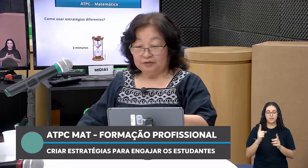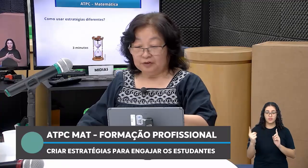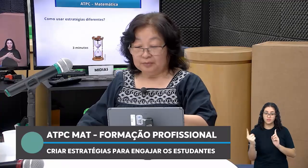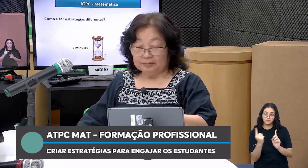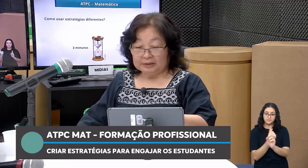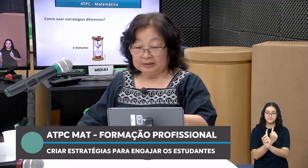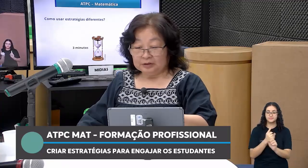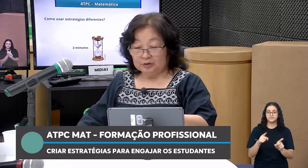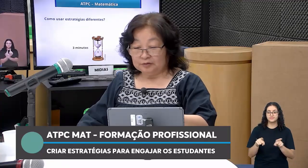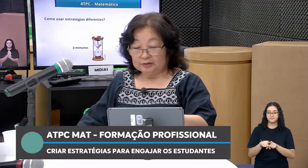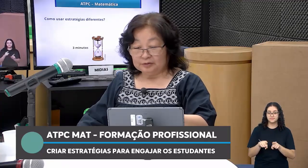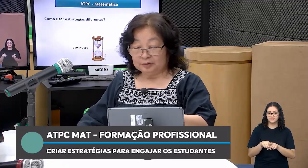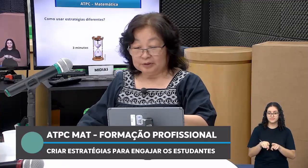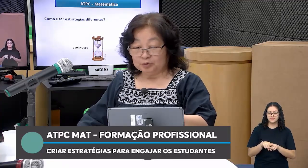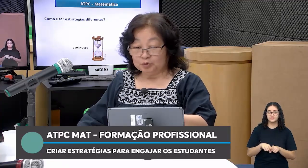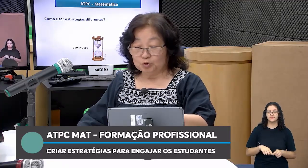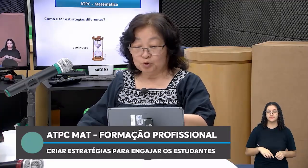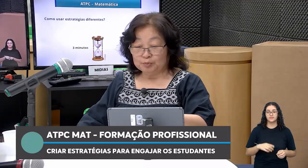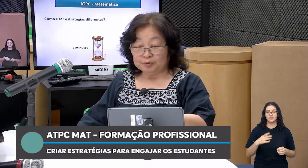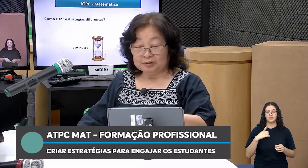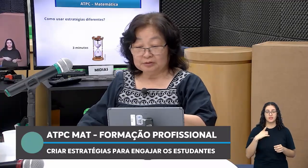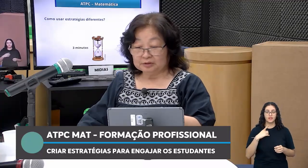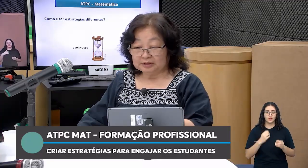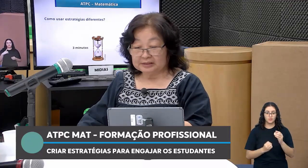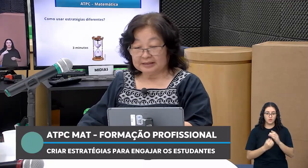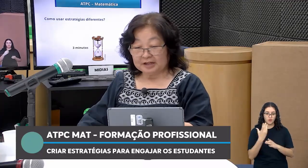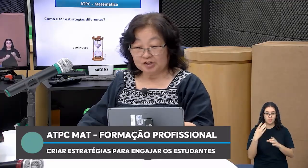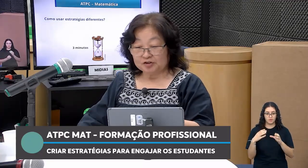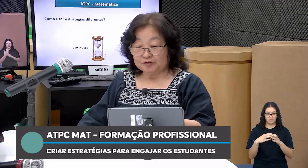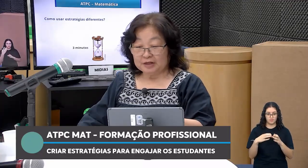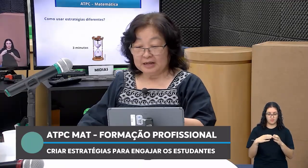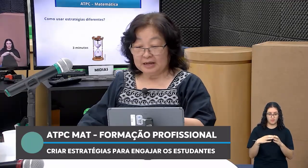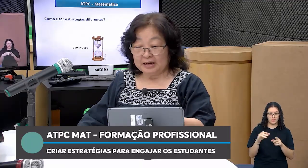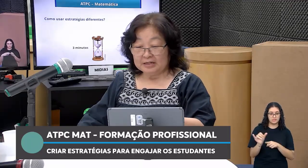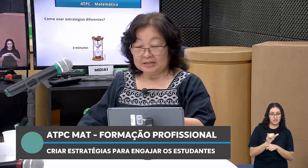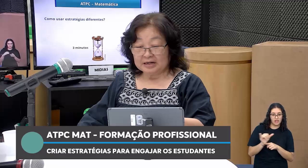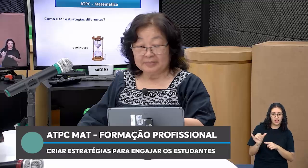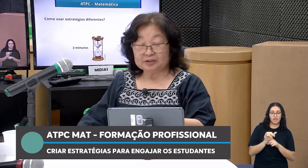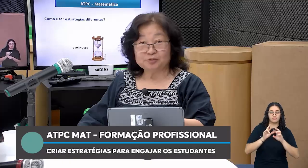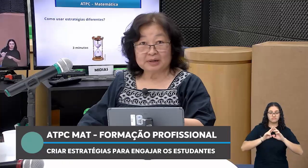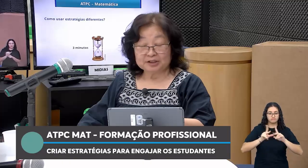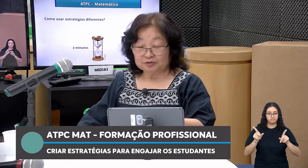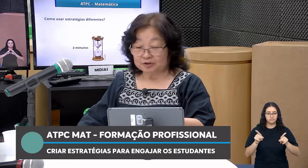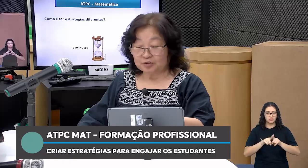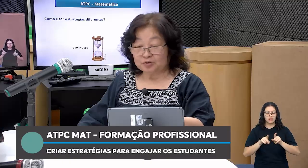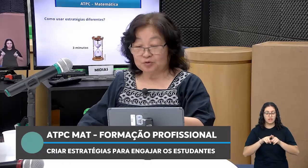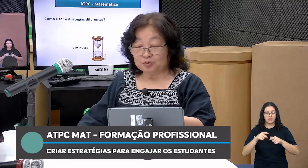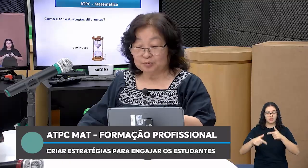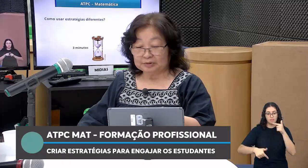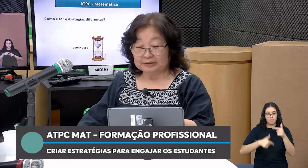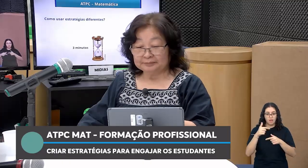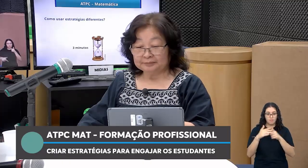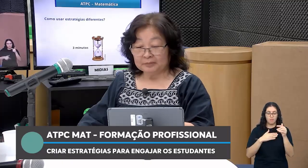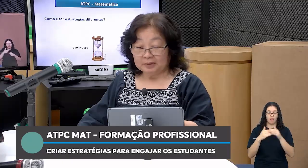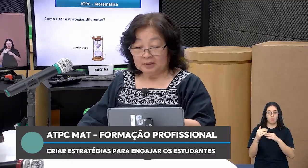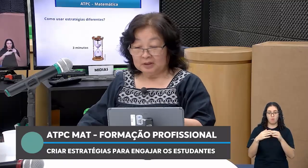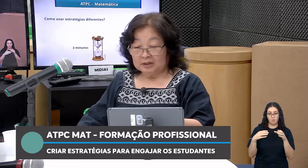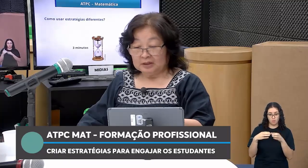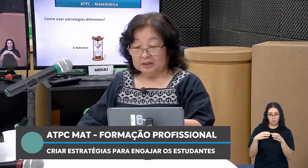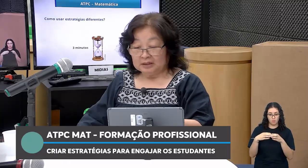Isso. formando grupos, usando estratégias diferentes, trabalhos práticos em grupo, né?